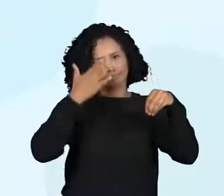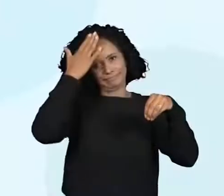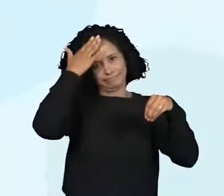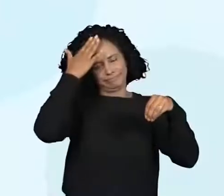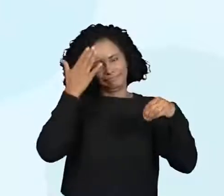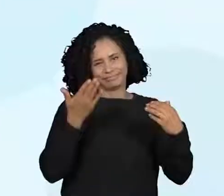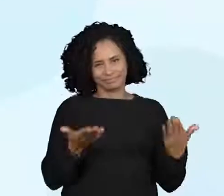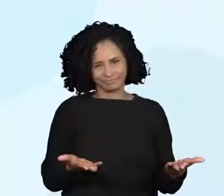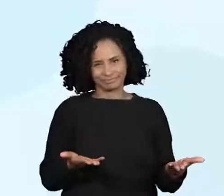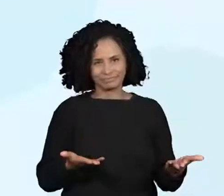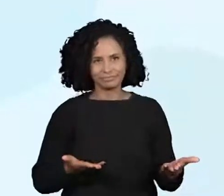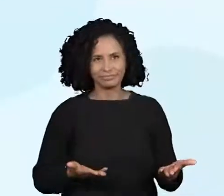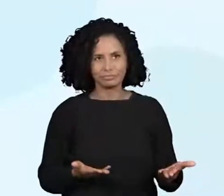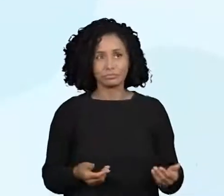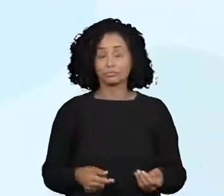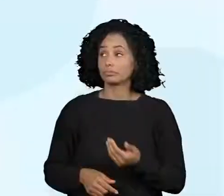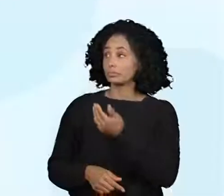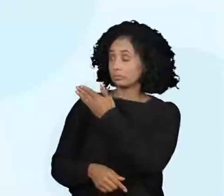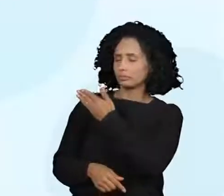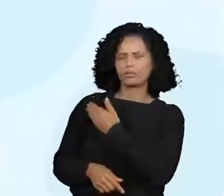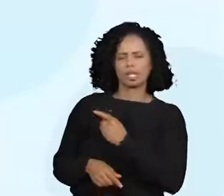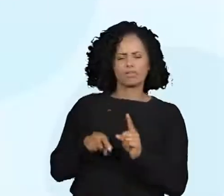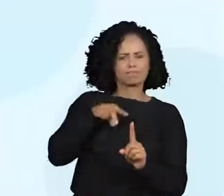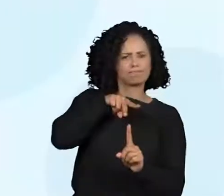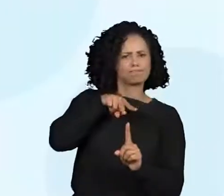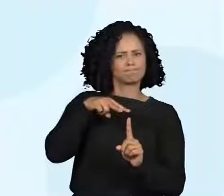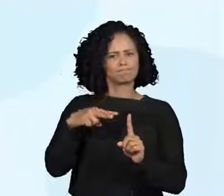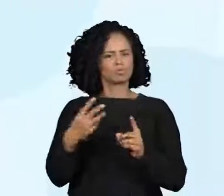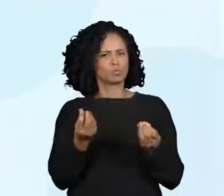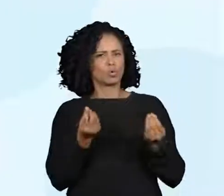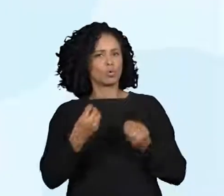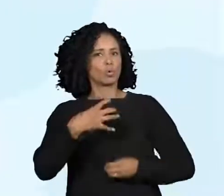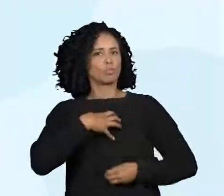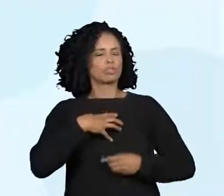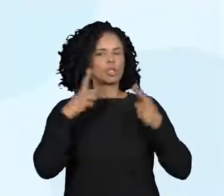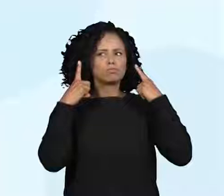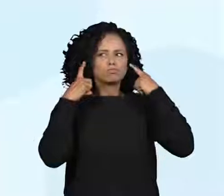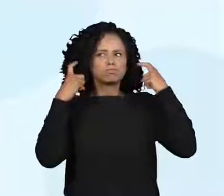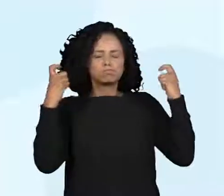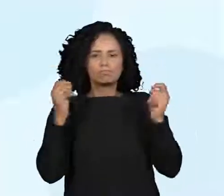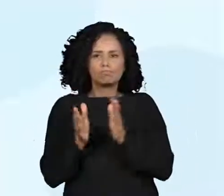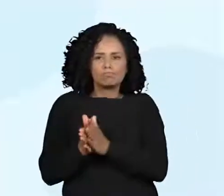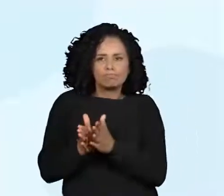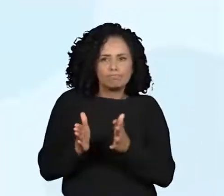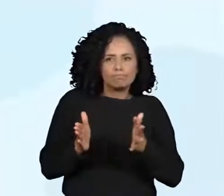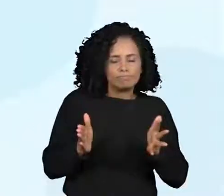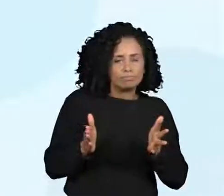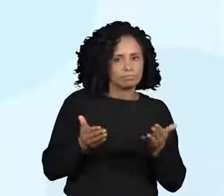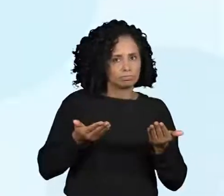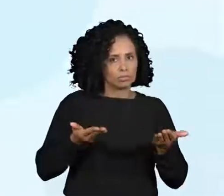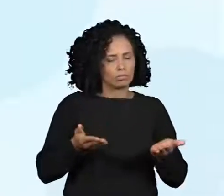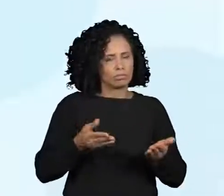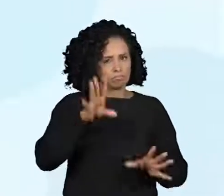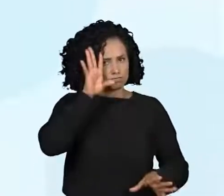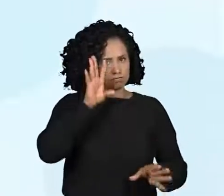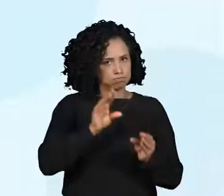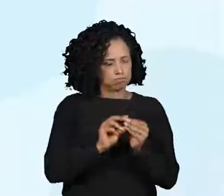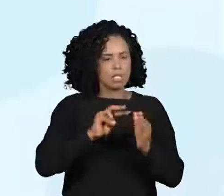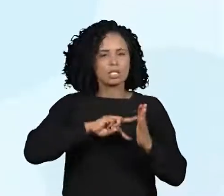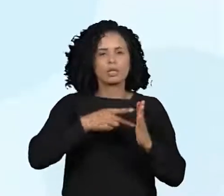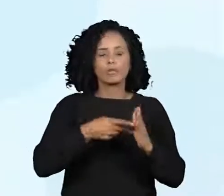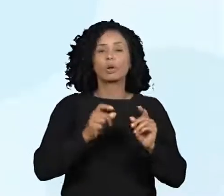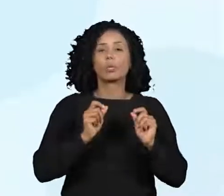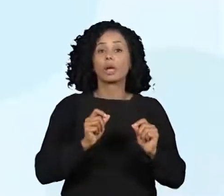Este parâmetro nos auxilia a identificar o som no tempo. Resumidamente, podemos dizer que um